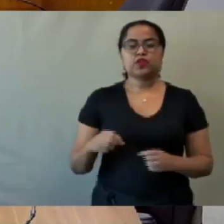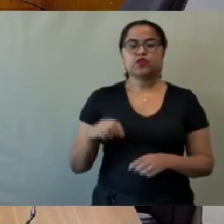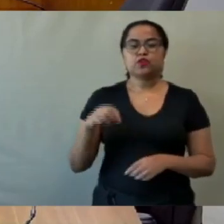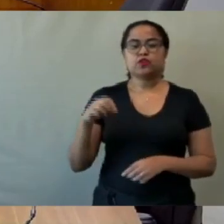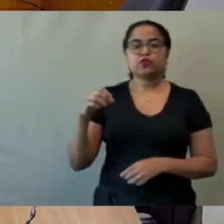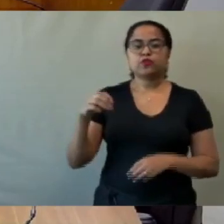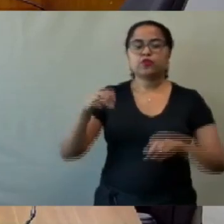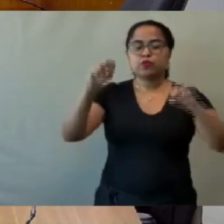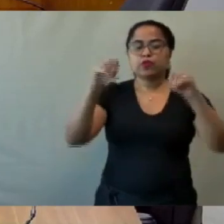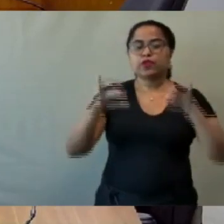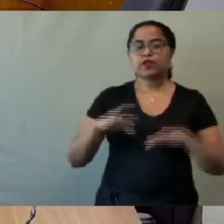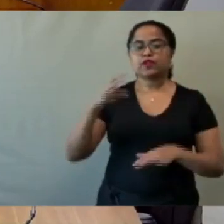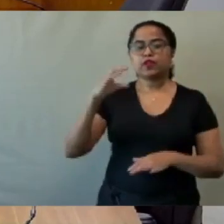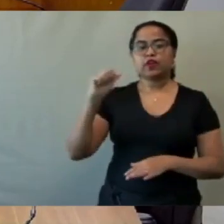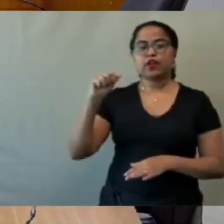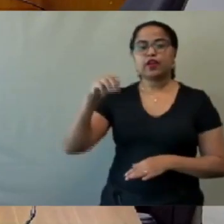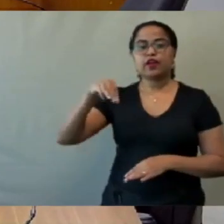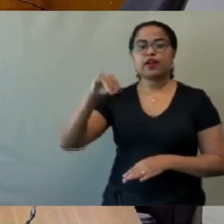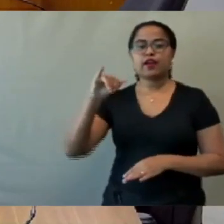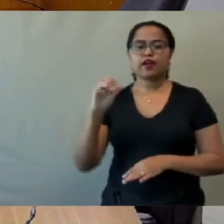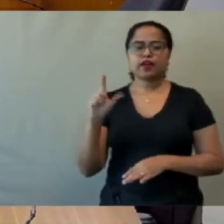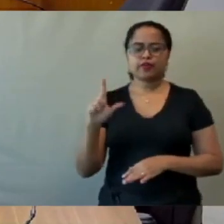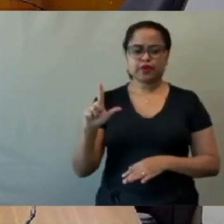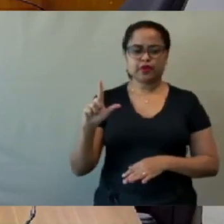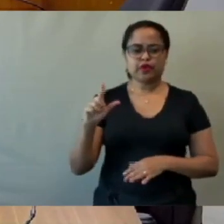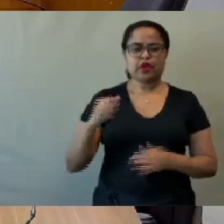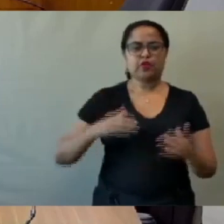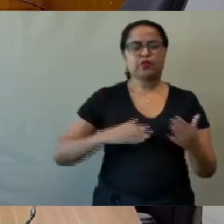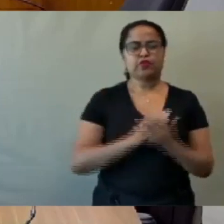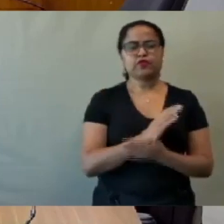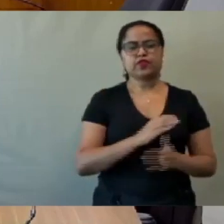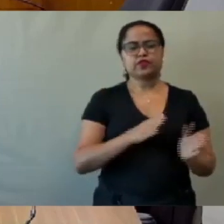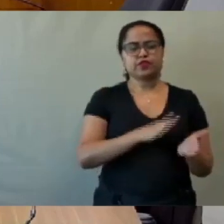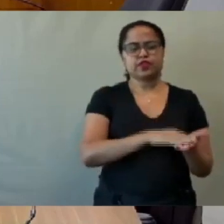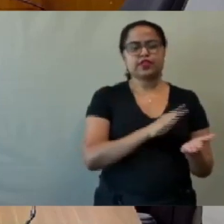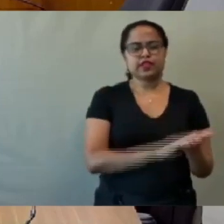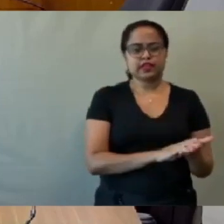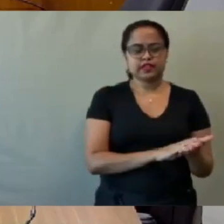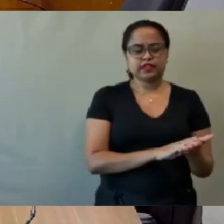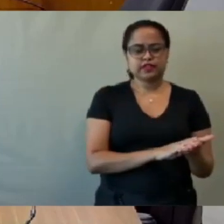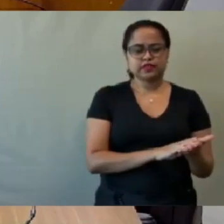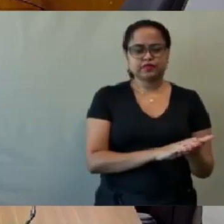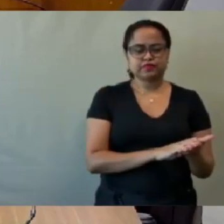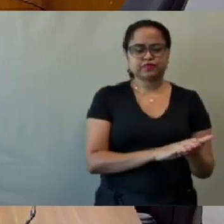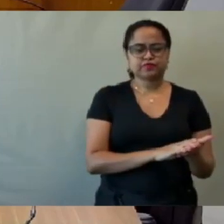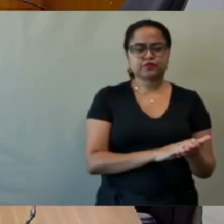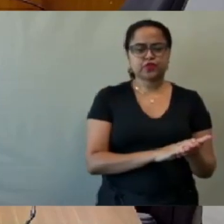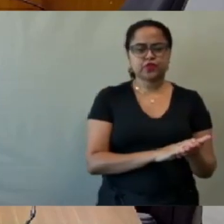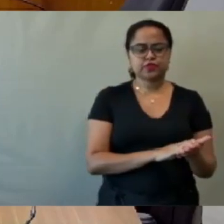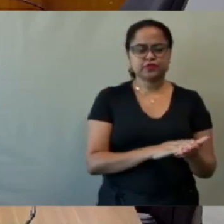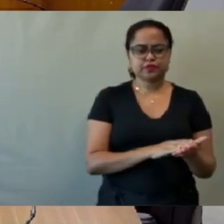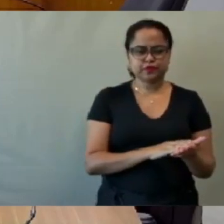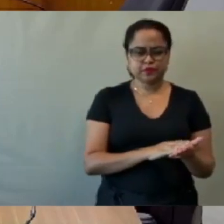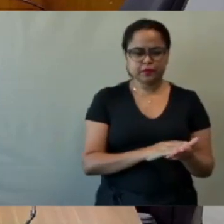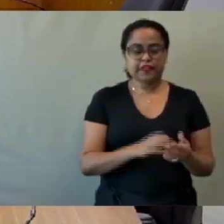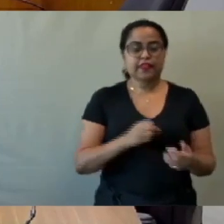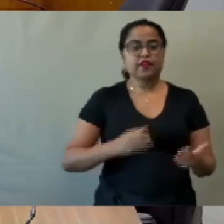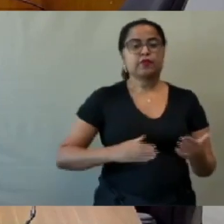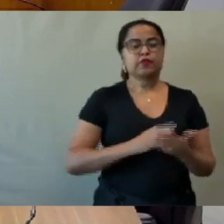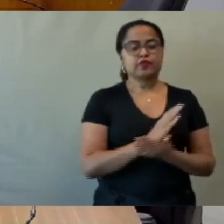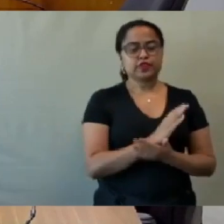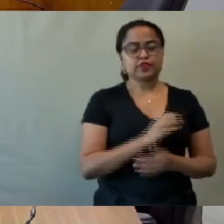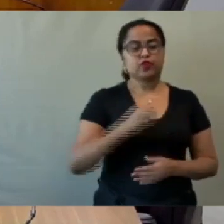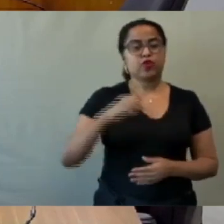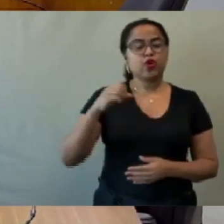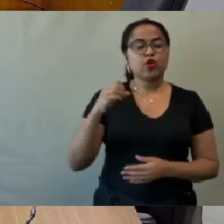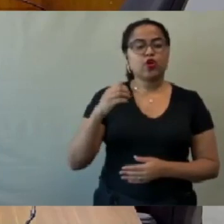Caram. Aprovação das atas. Comunicação de aprovação das atas das reuniões